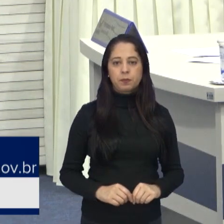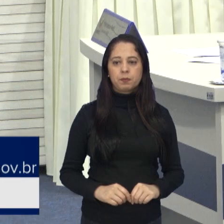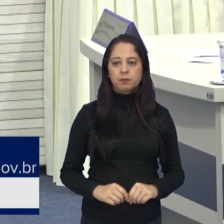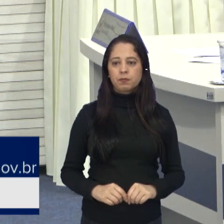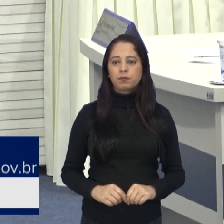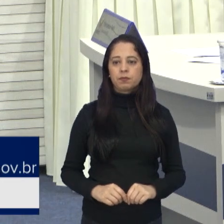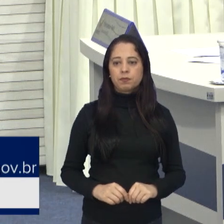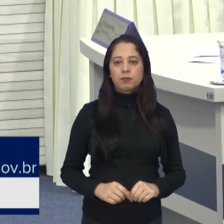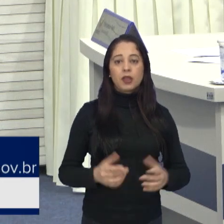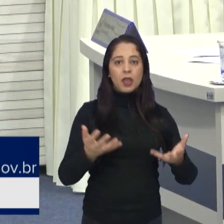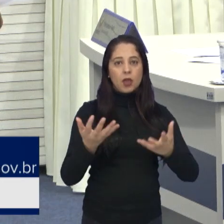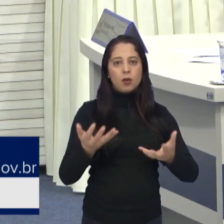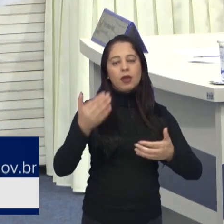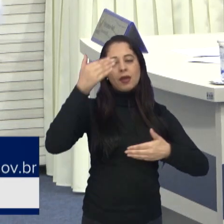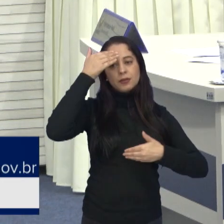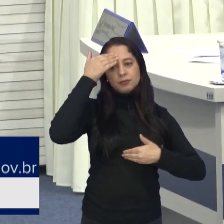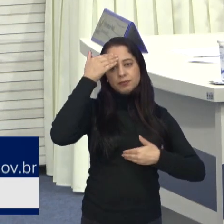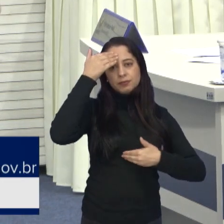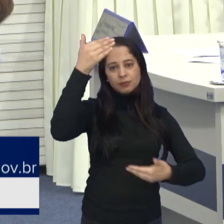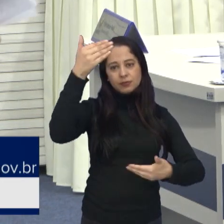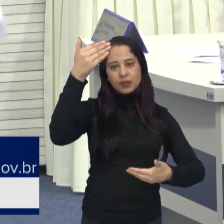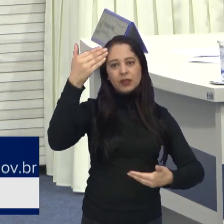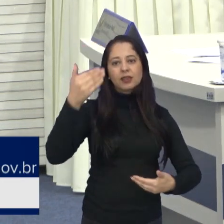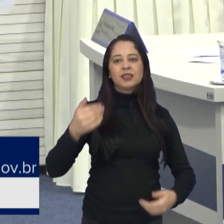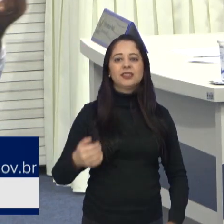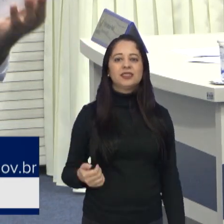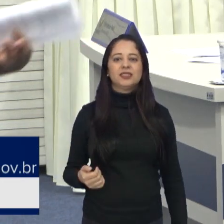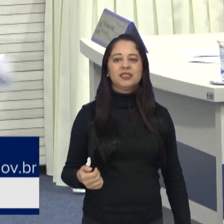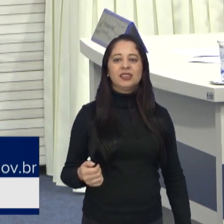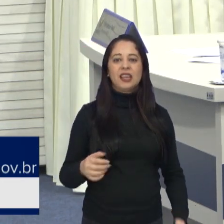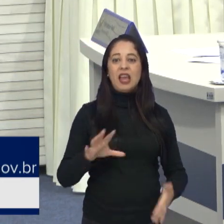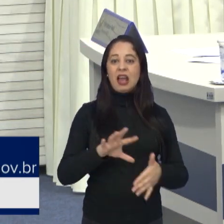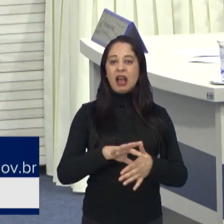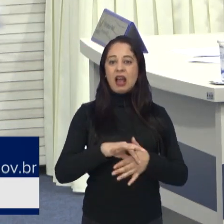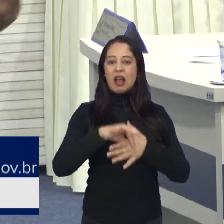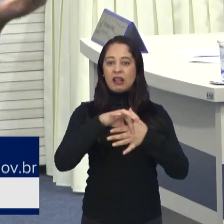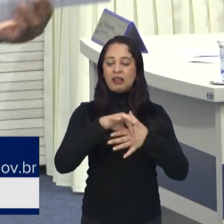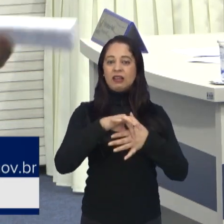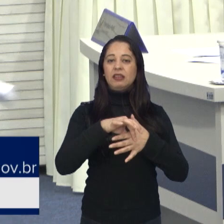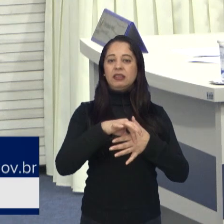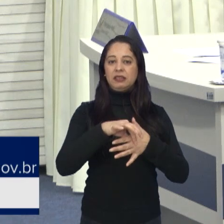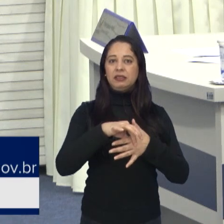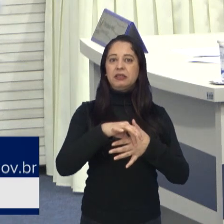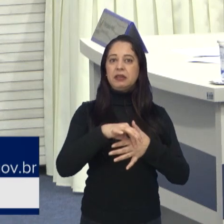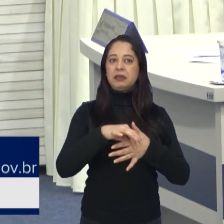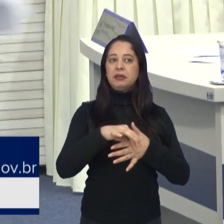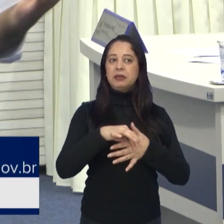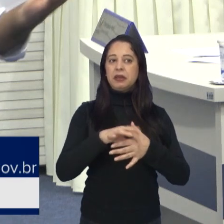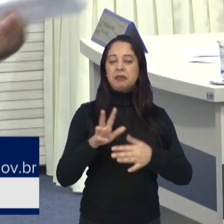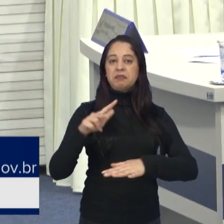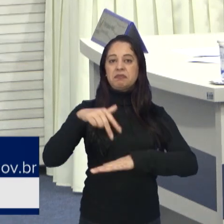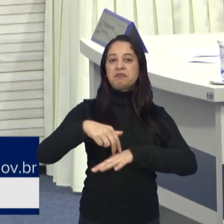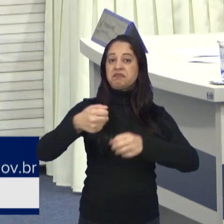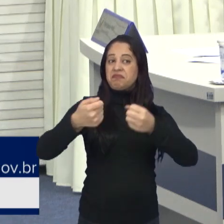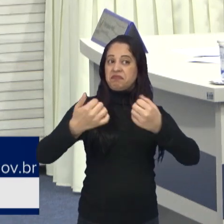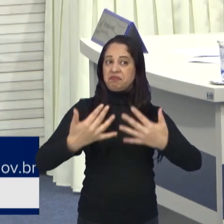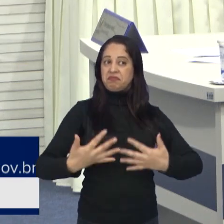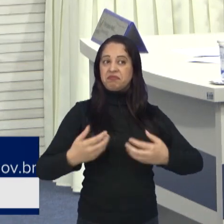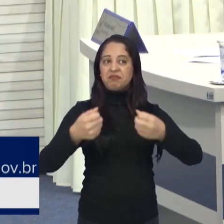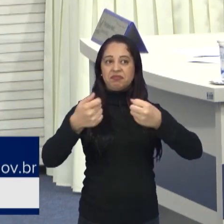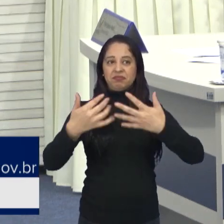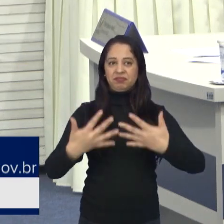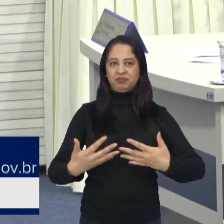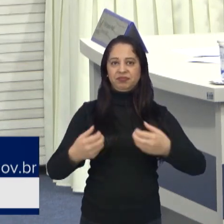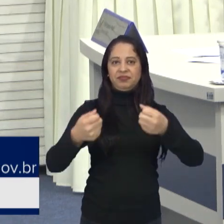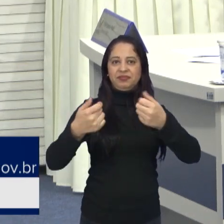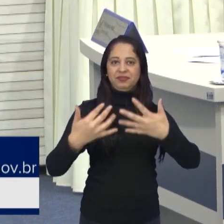a nova liderança do governo, a vereadora Amélia, que fez um discurso interessante de que é importante a gente votar essa